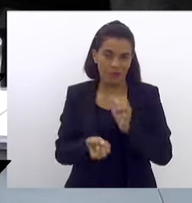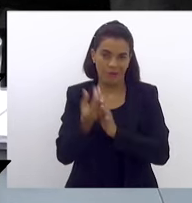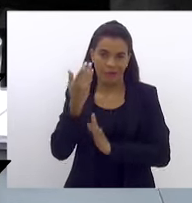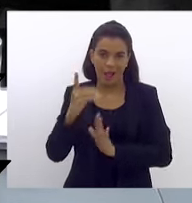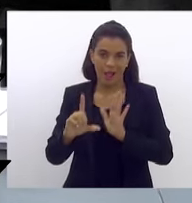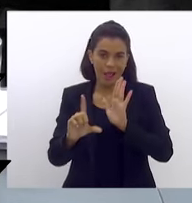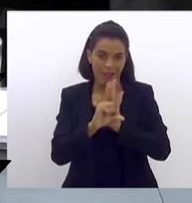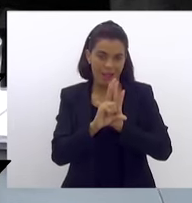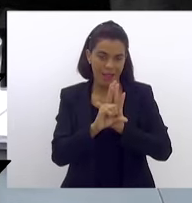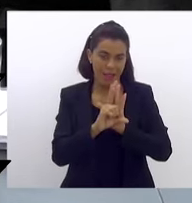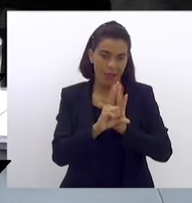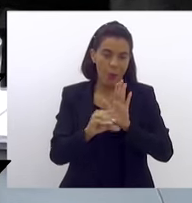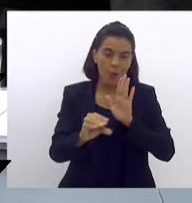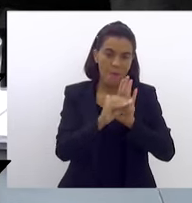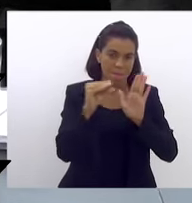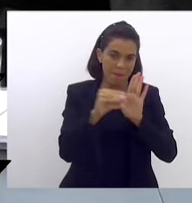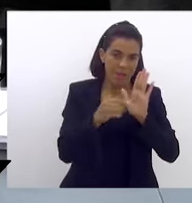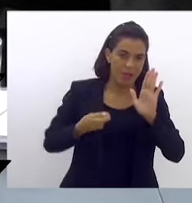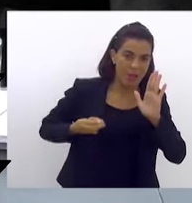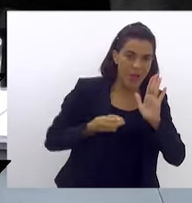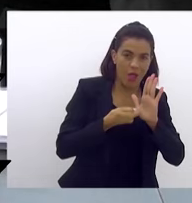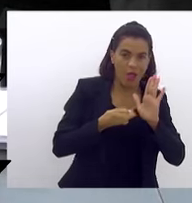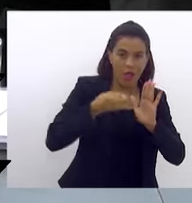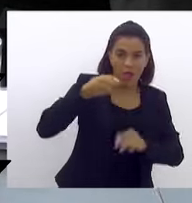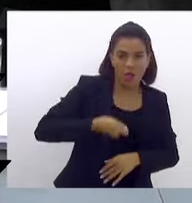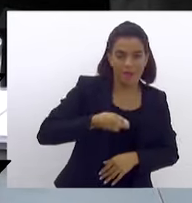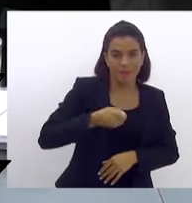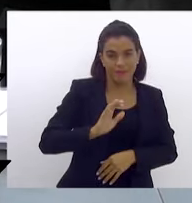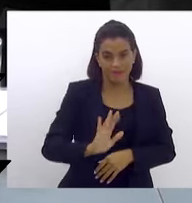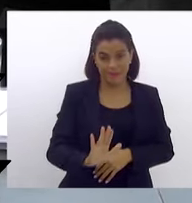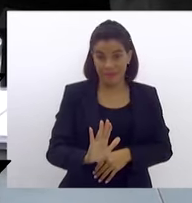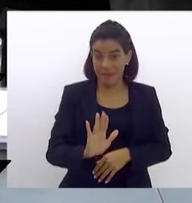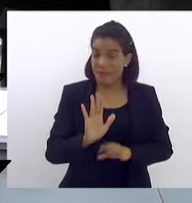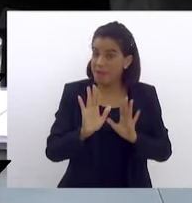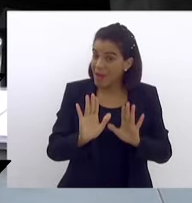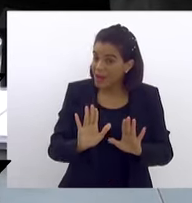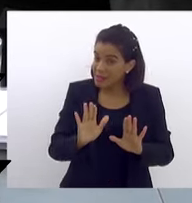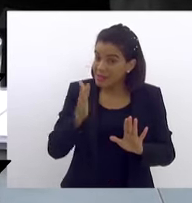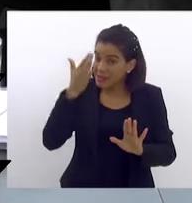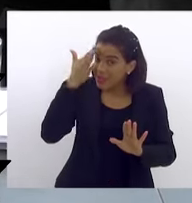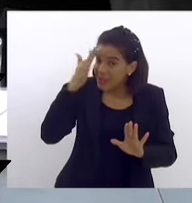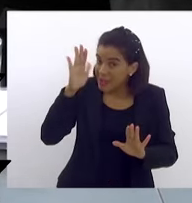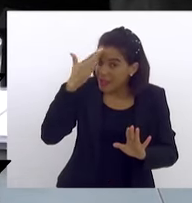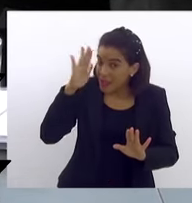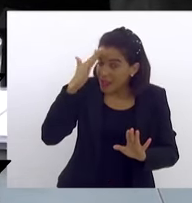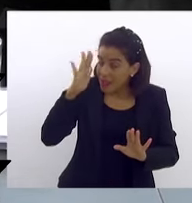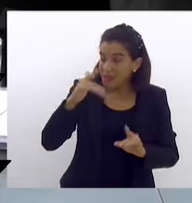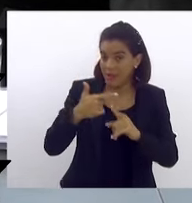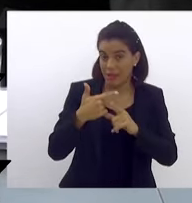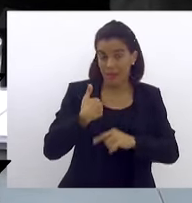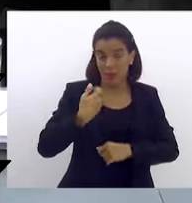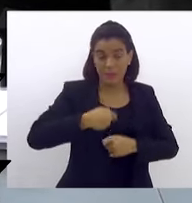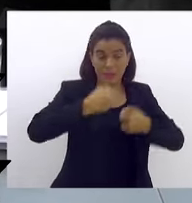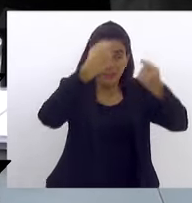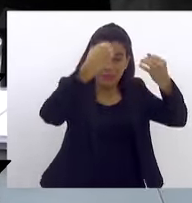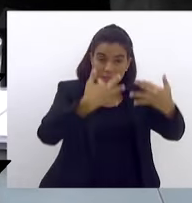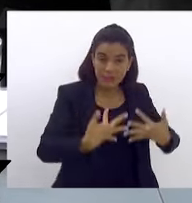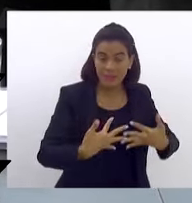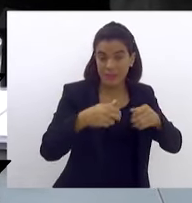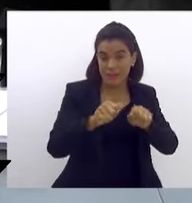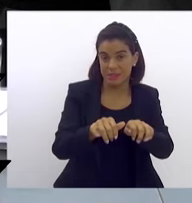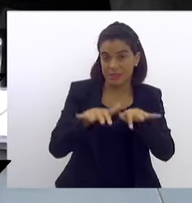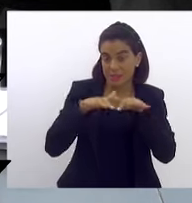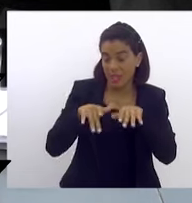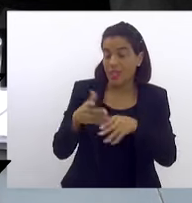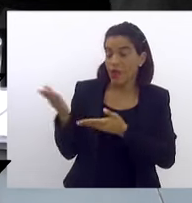os municípios o que foi dito e aí ficou a incompreensão Porque eu tive que esclarecer isso em plenário e chamei o próprio